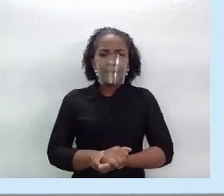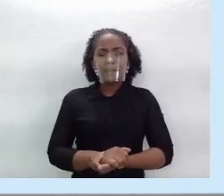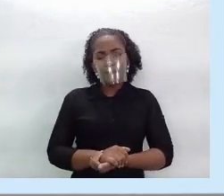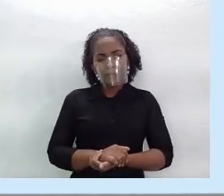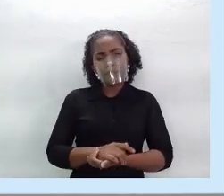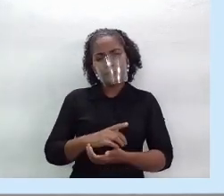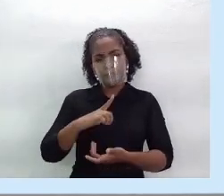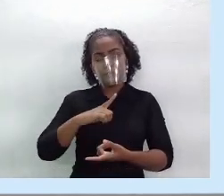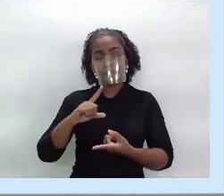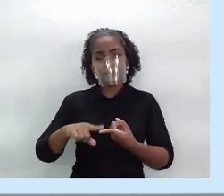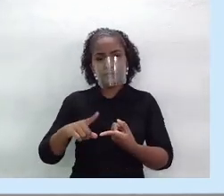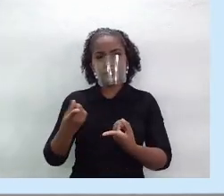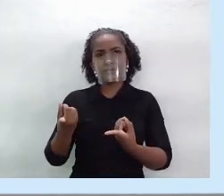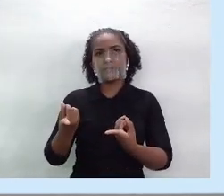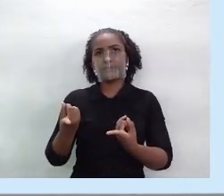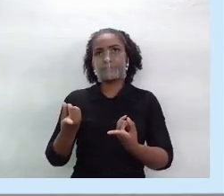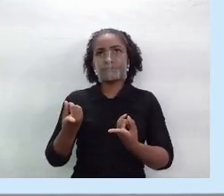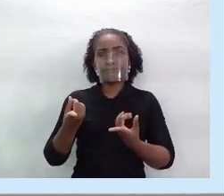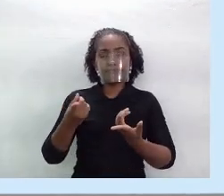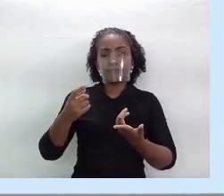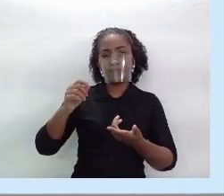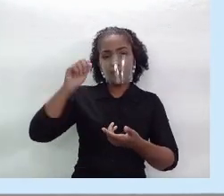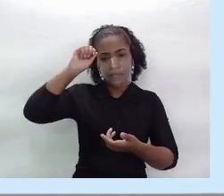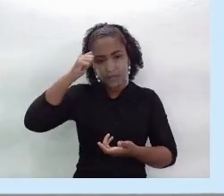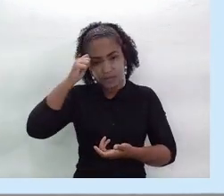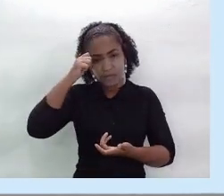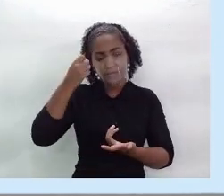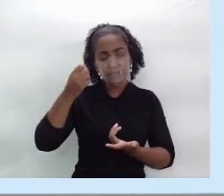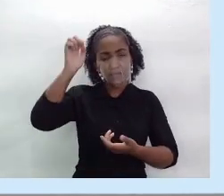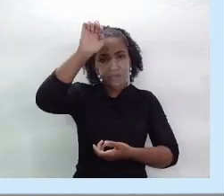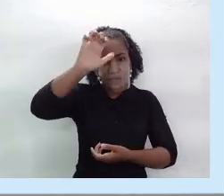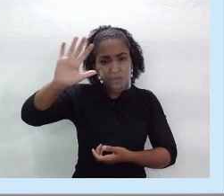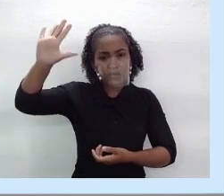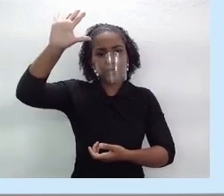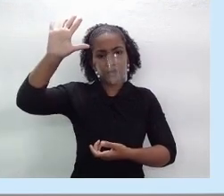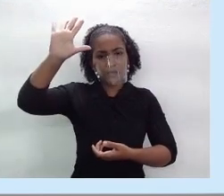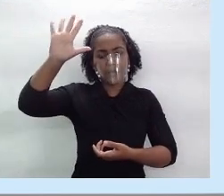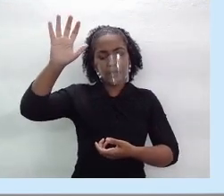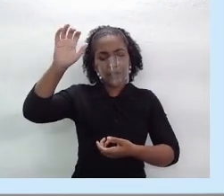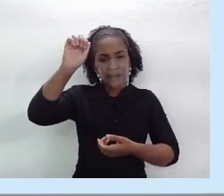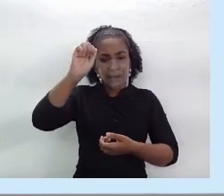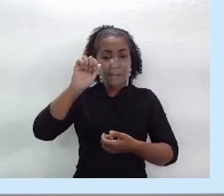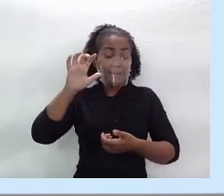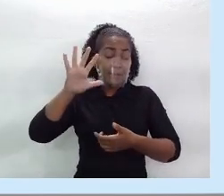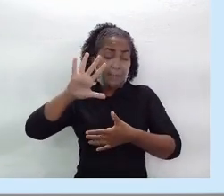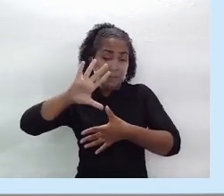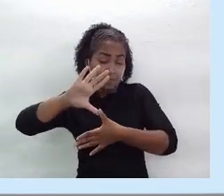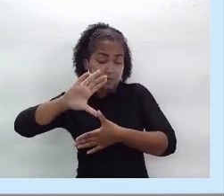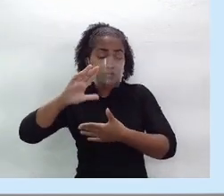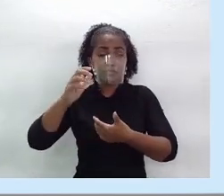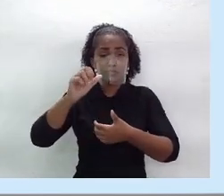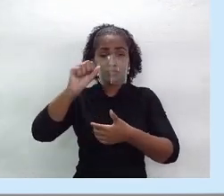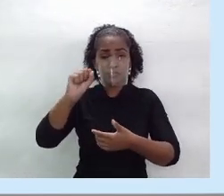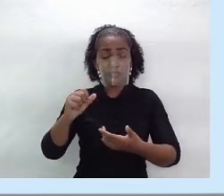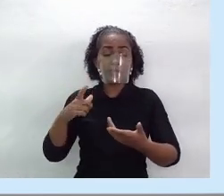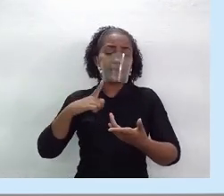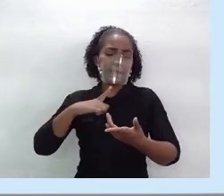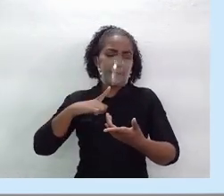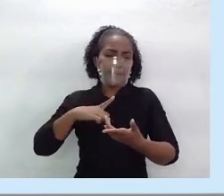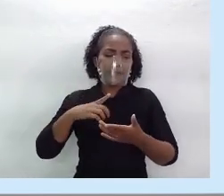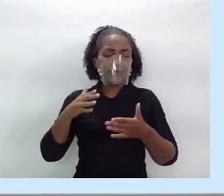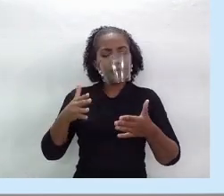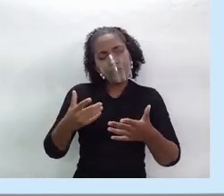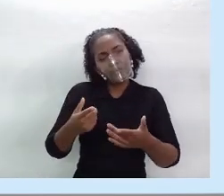outros continentes, tem a África, tem a Europa, tem a América Central, tem a América do Norte, mas é lógico que eu vou